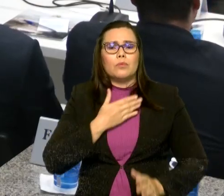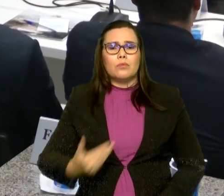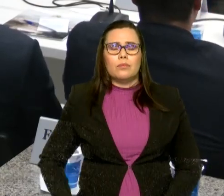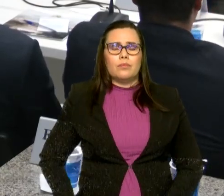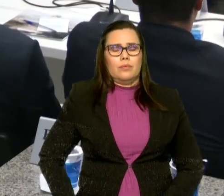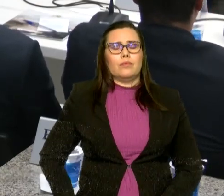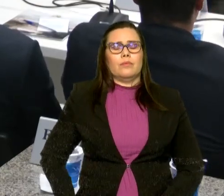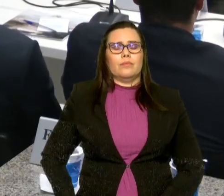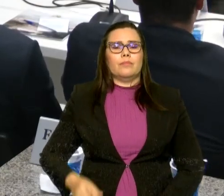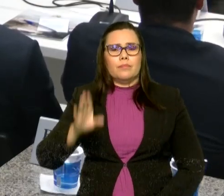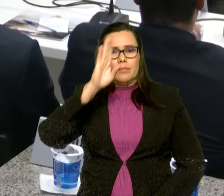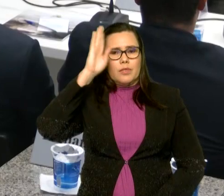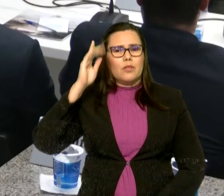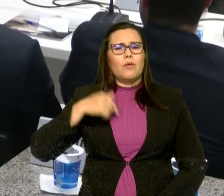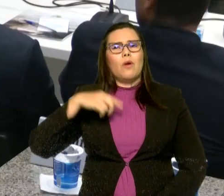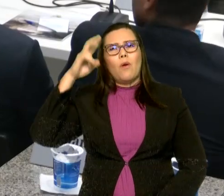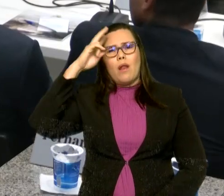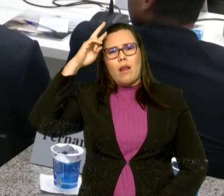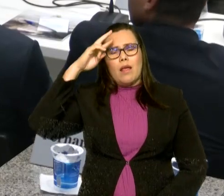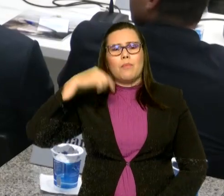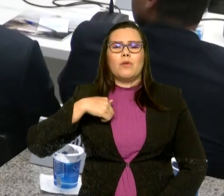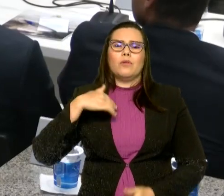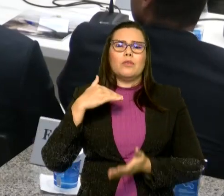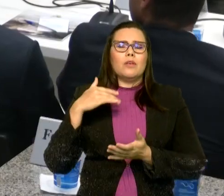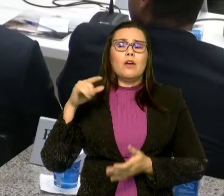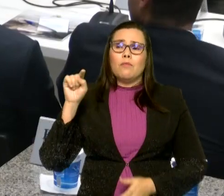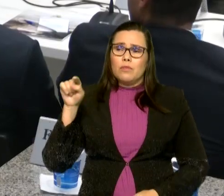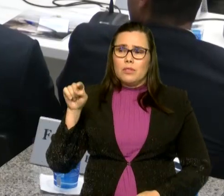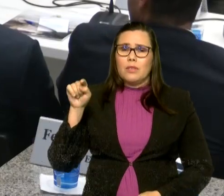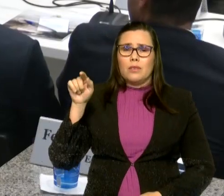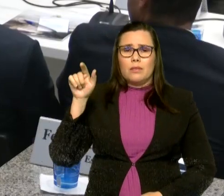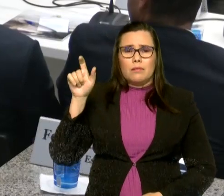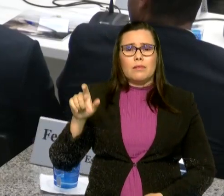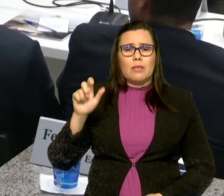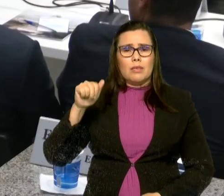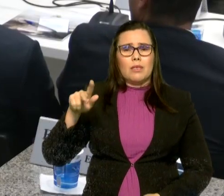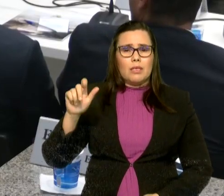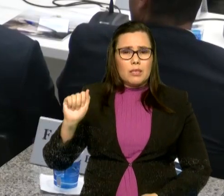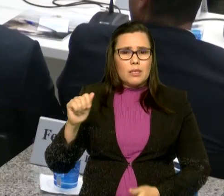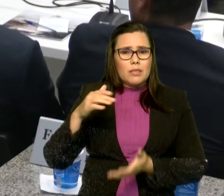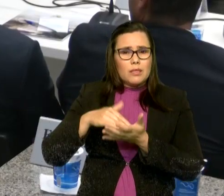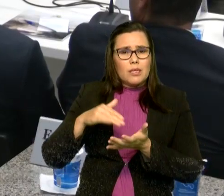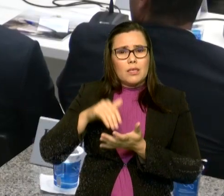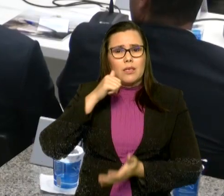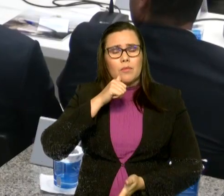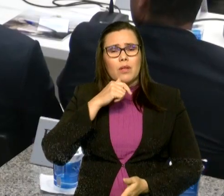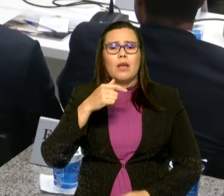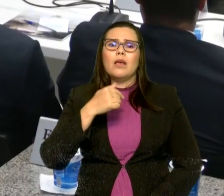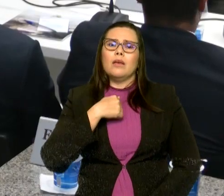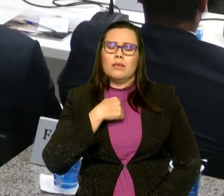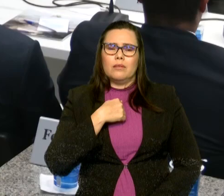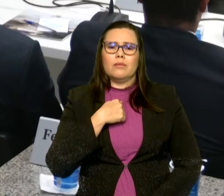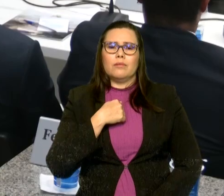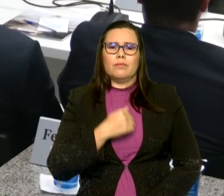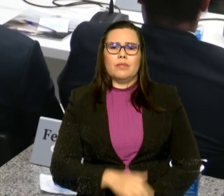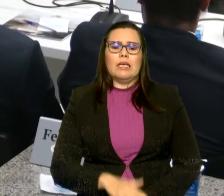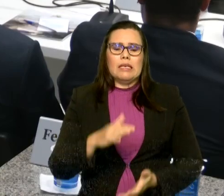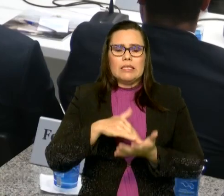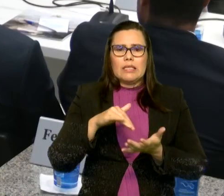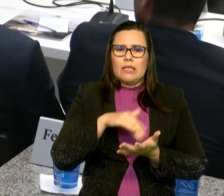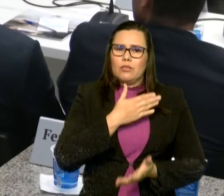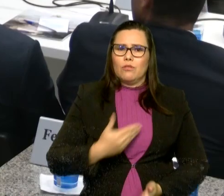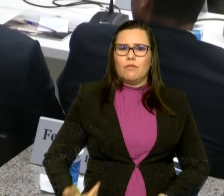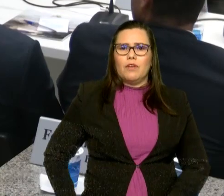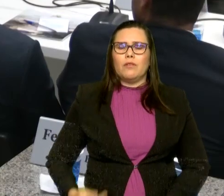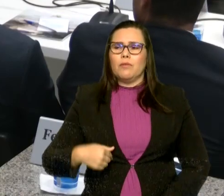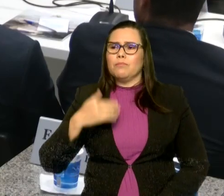você, secretária da Mulher, e eu, secretária de governo, fui à secretaria solicitar a Casa da Mulher Maranhense para a cidade de Caxias,